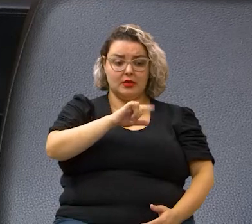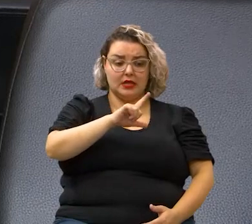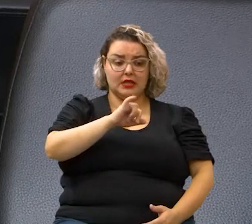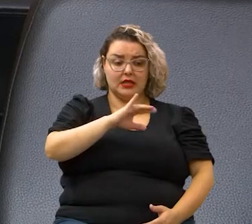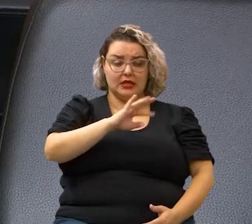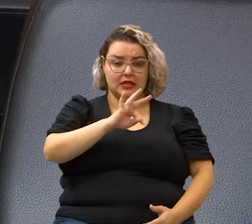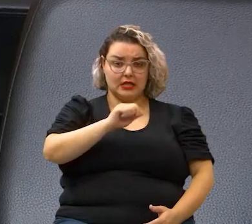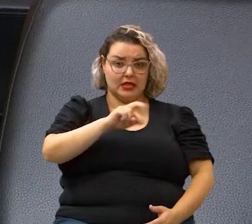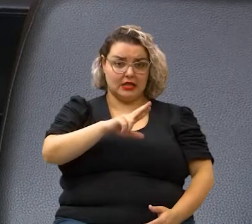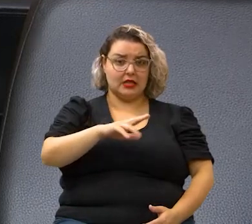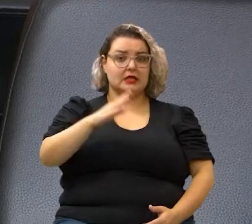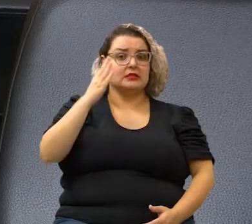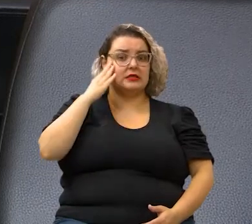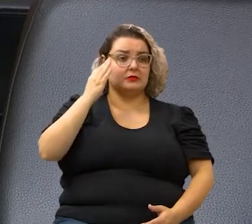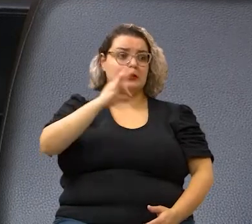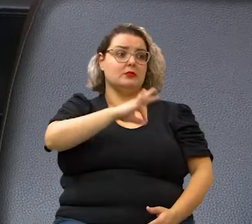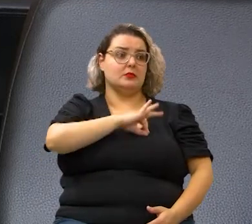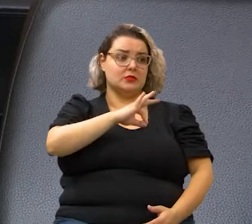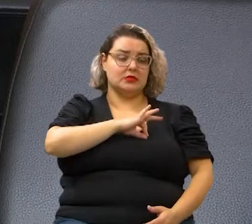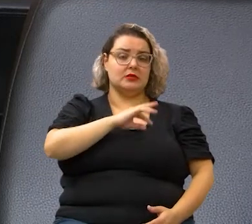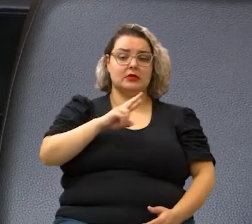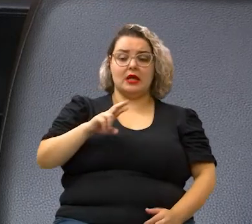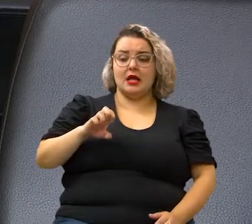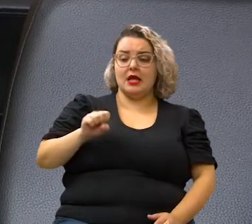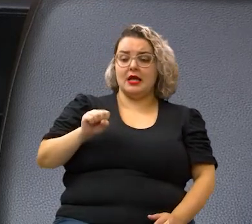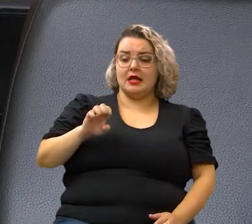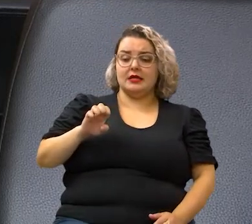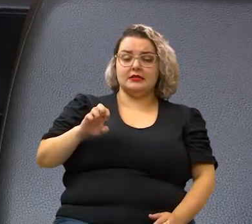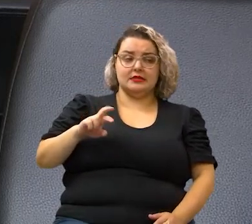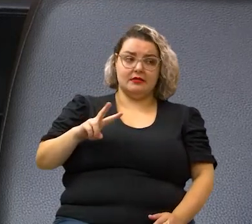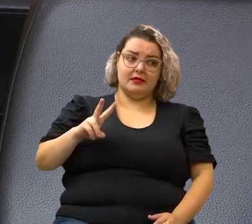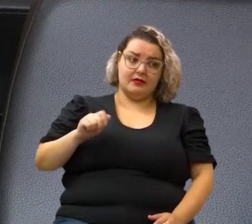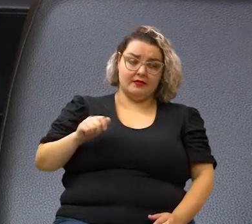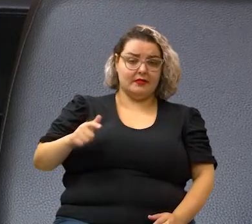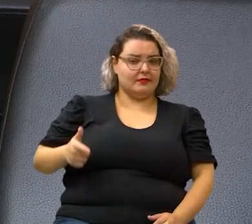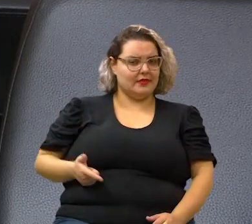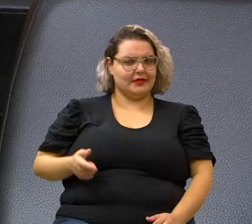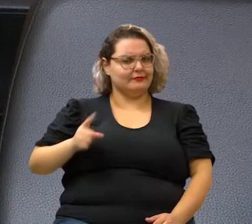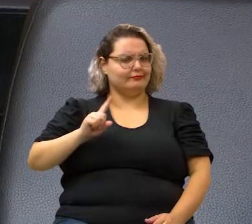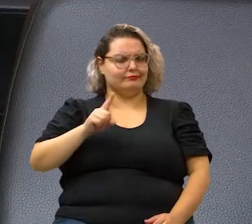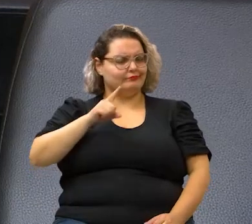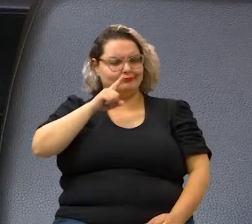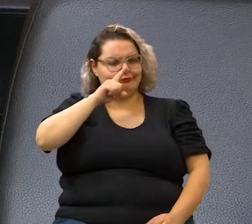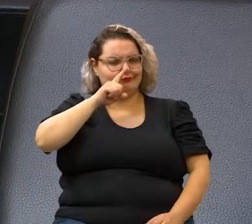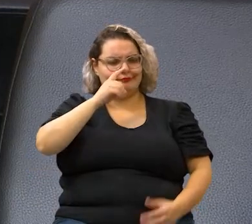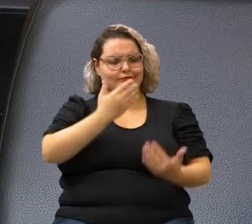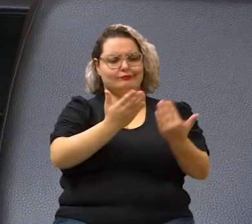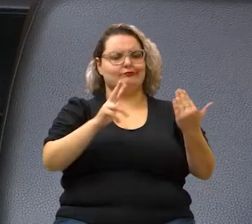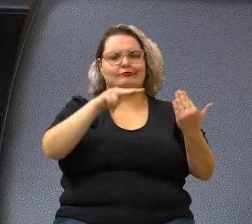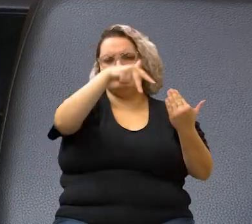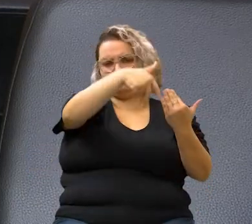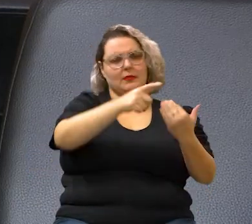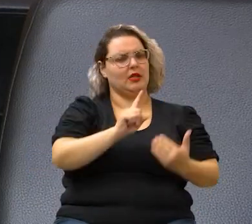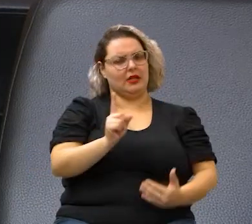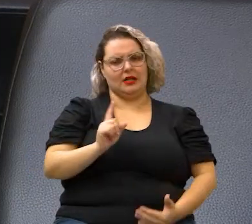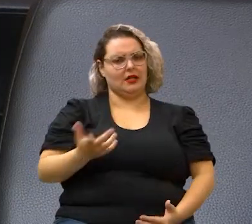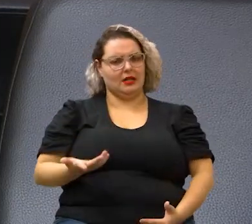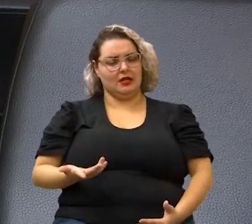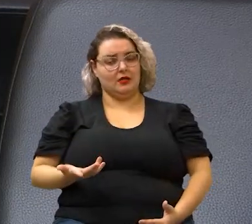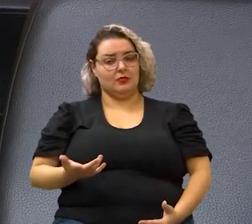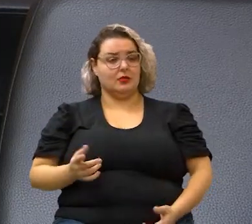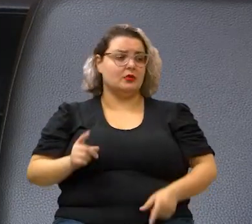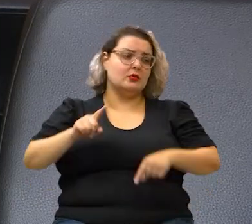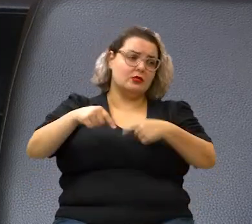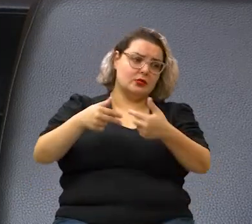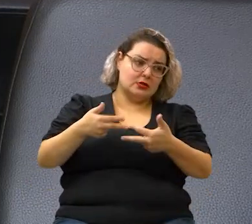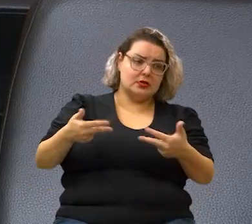policiais da reserva armados, né, ele não vai se arriscar, não vai pular muro. E também